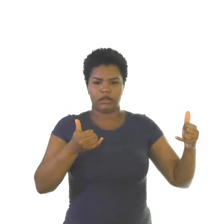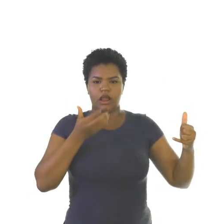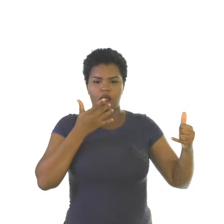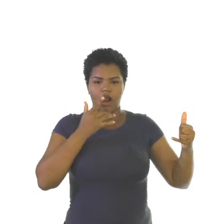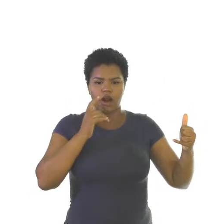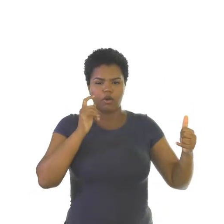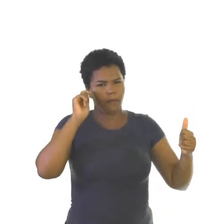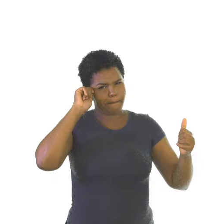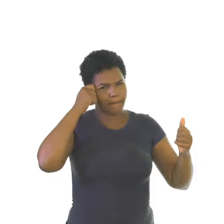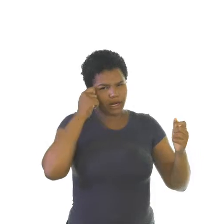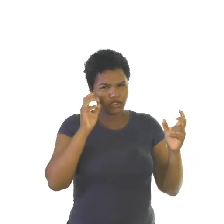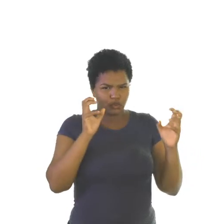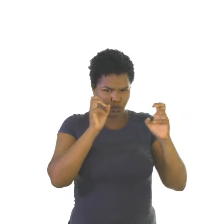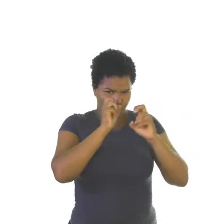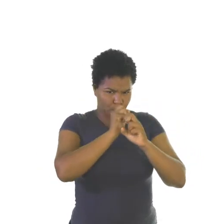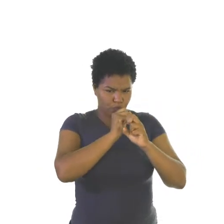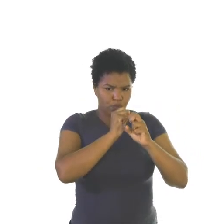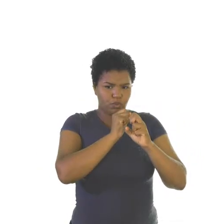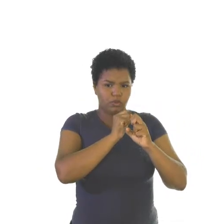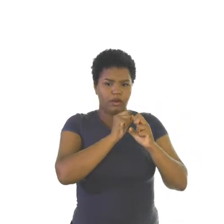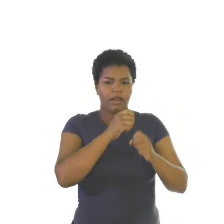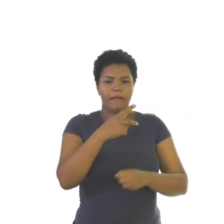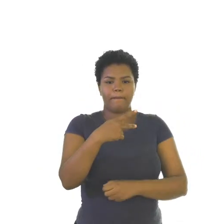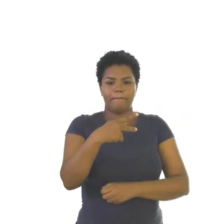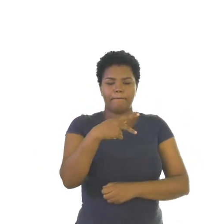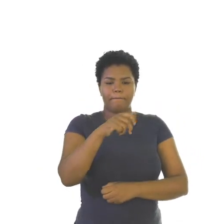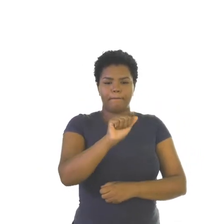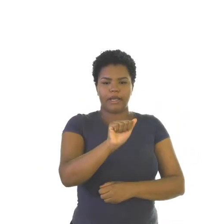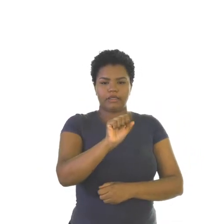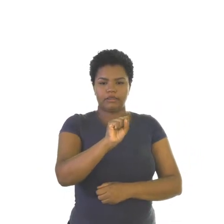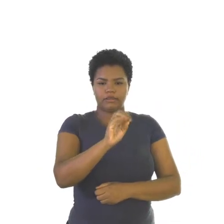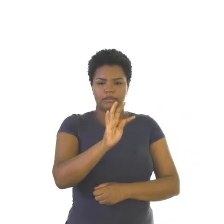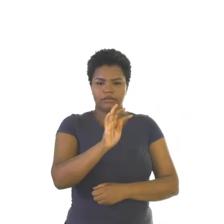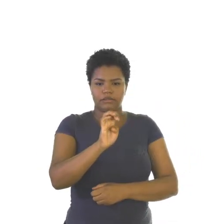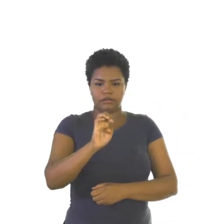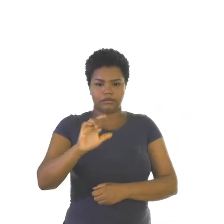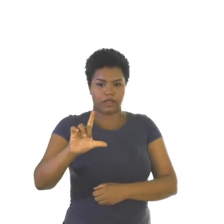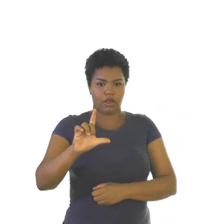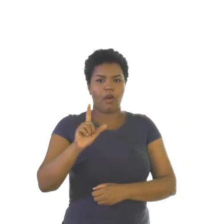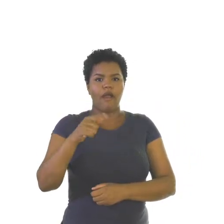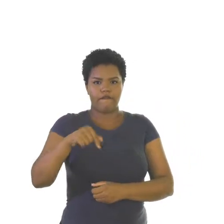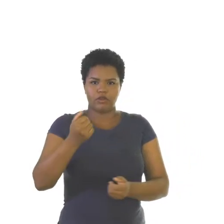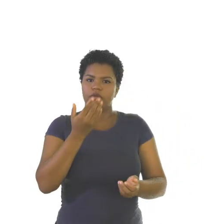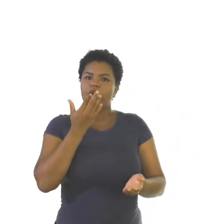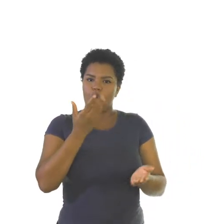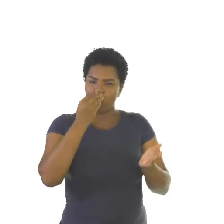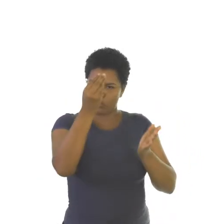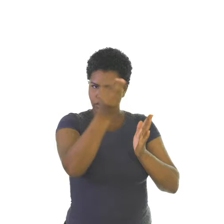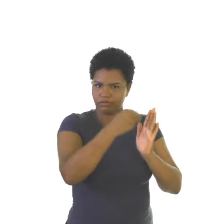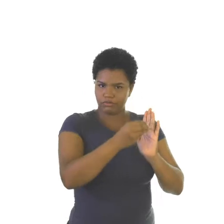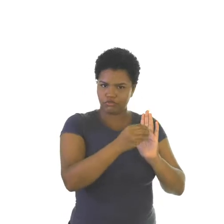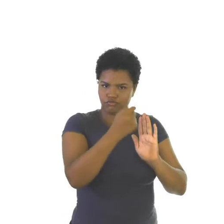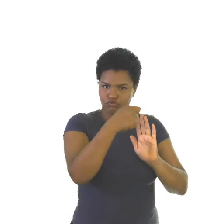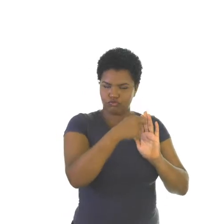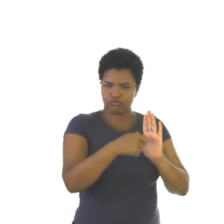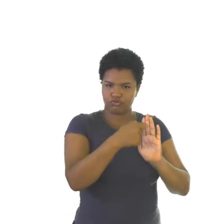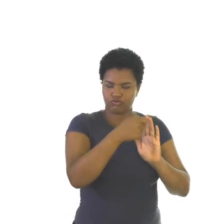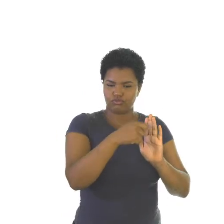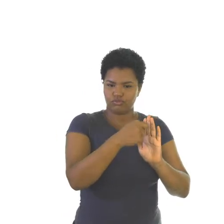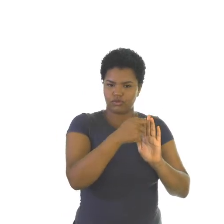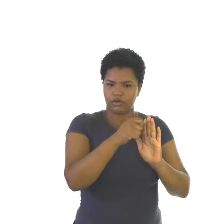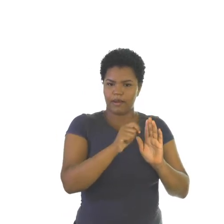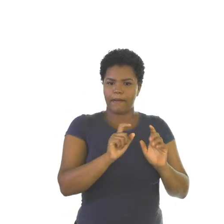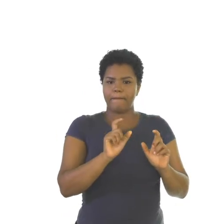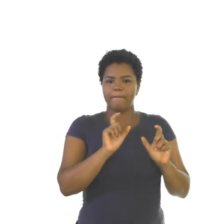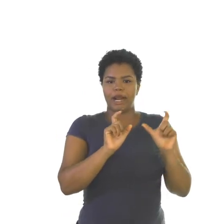chamamos assim na informática, a palavra pastel. E aí vocês vão pintar qual a palavra dessa linha na frente